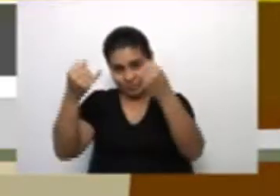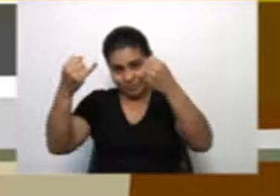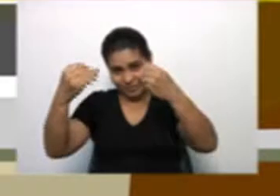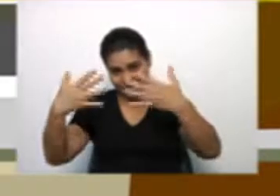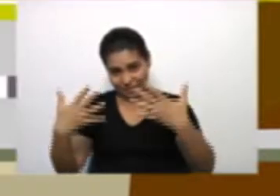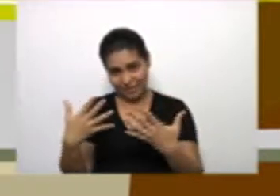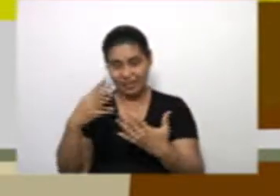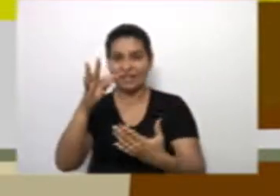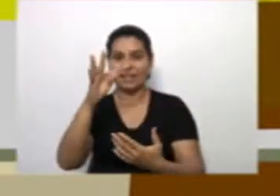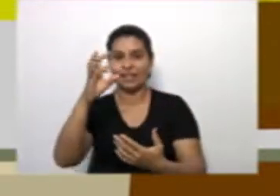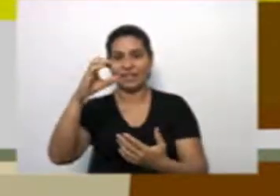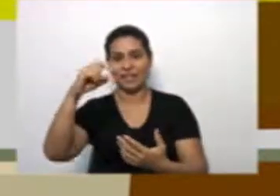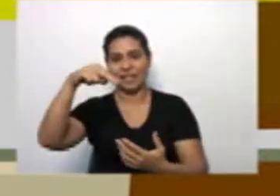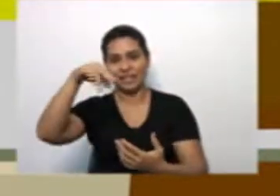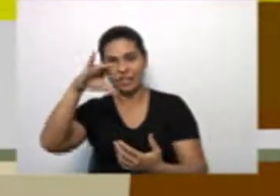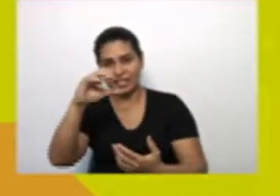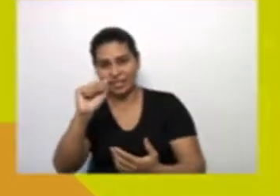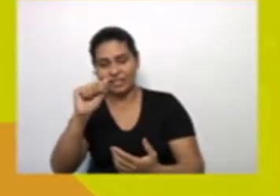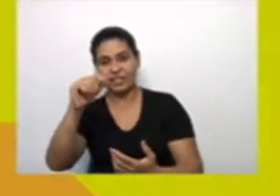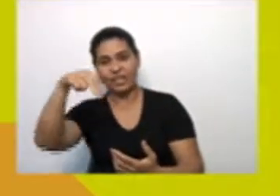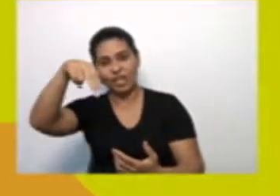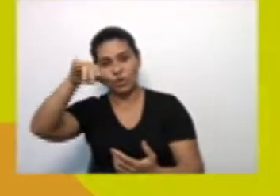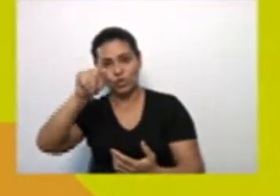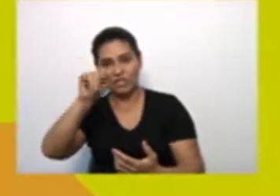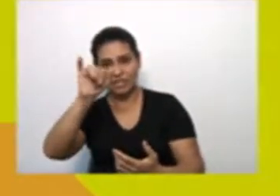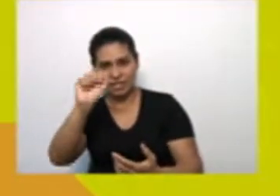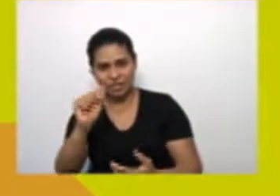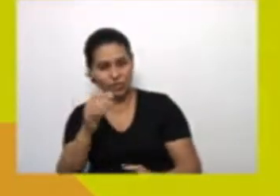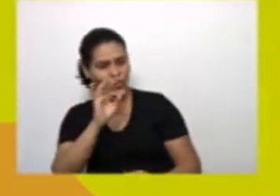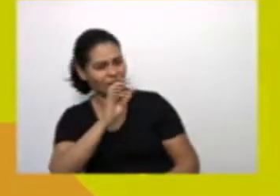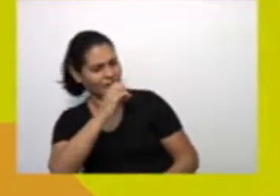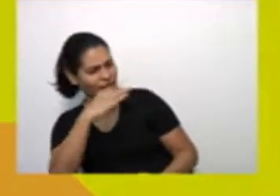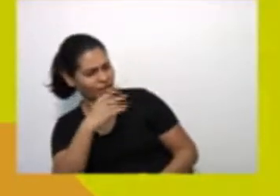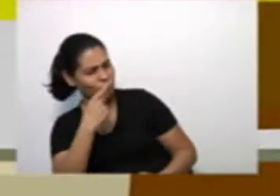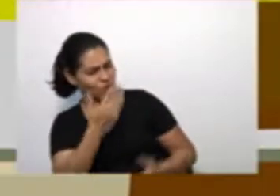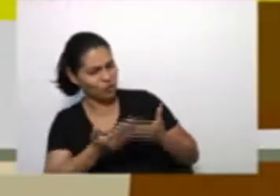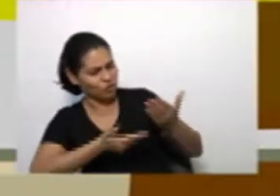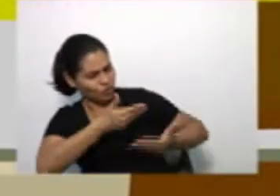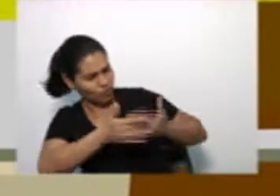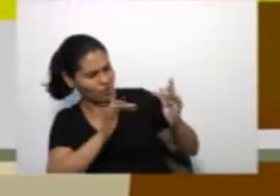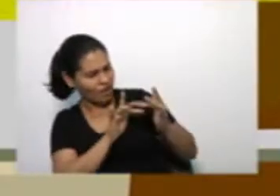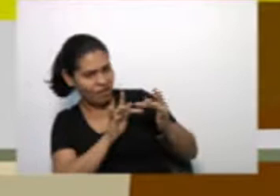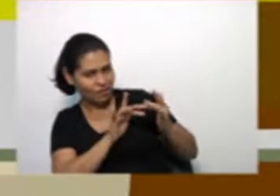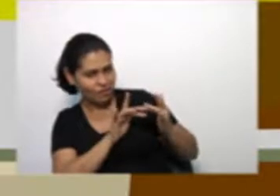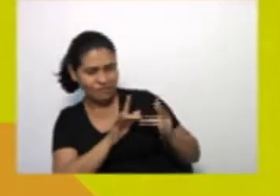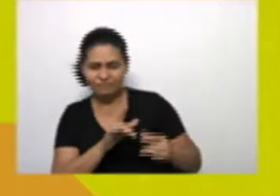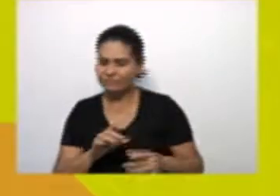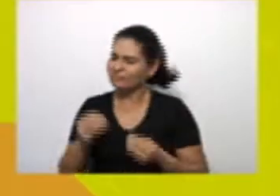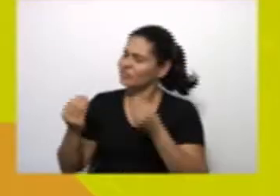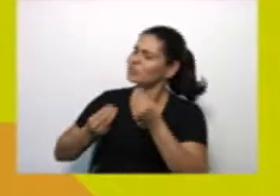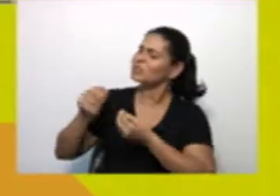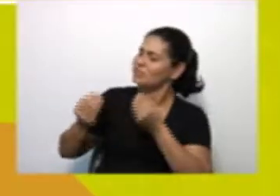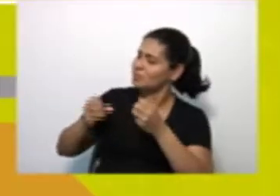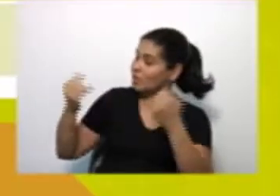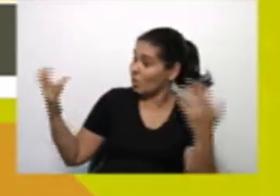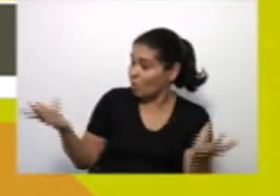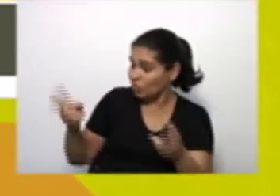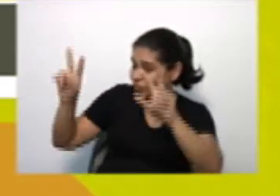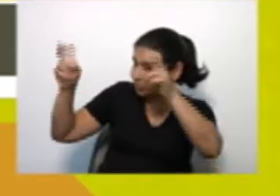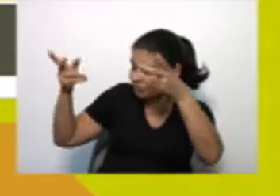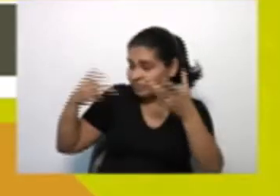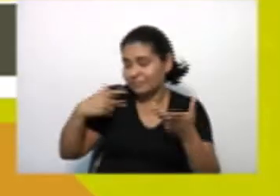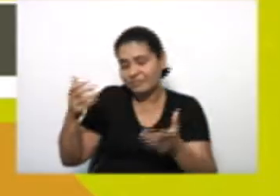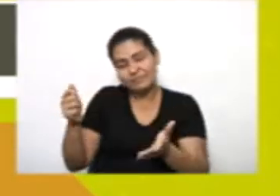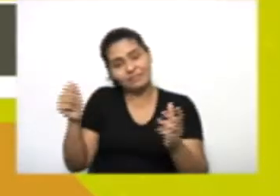de técnicas de negociação. Tech, você é bom de relacionamentos? Como assim, Rai? É um dos temas da aula de